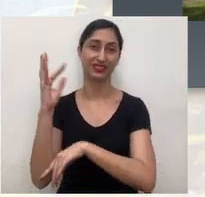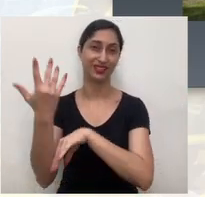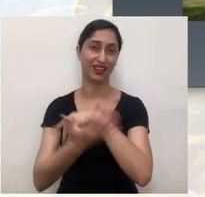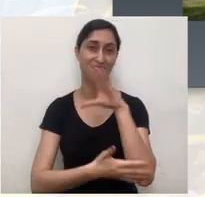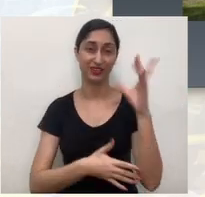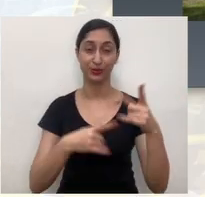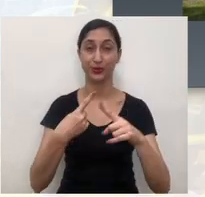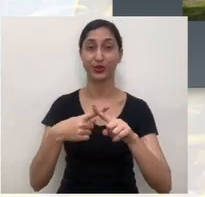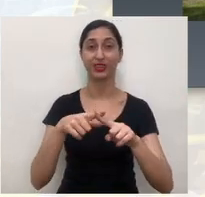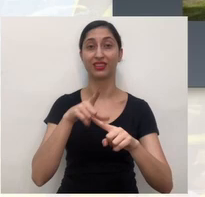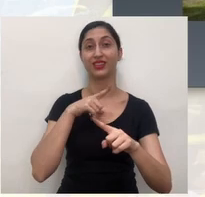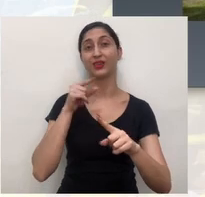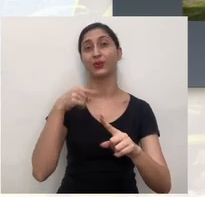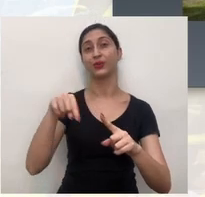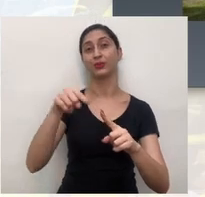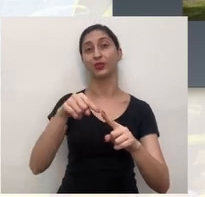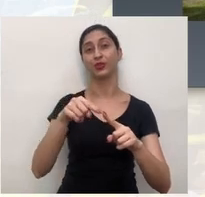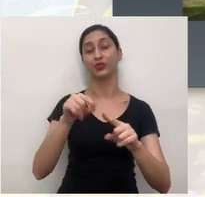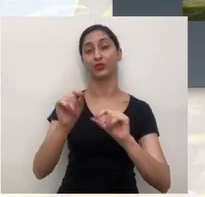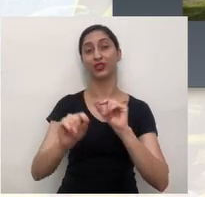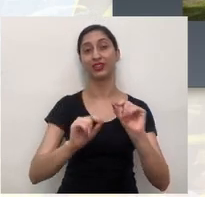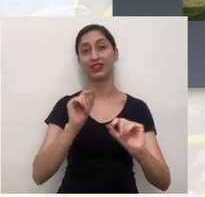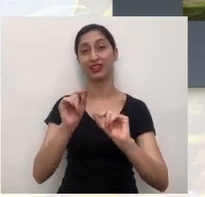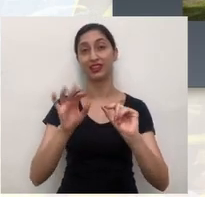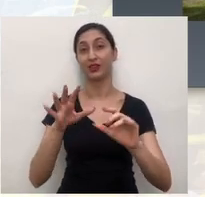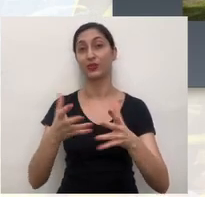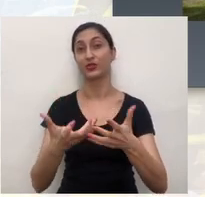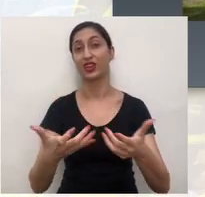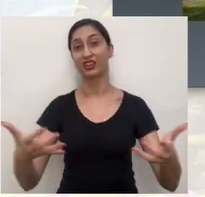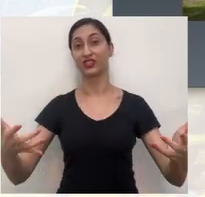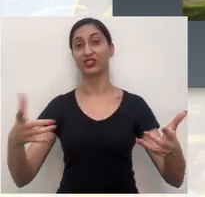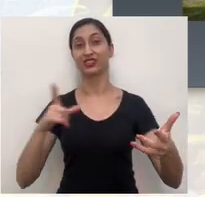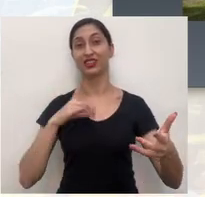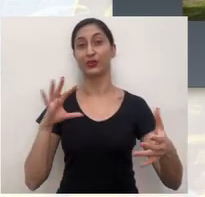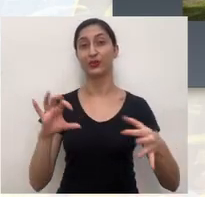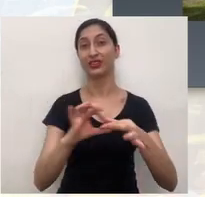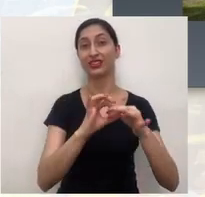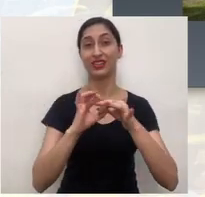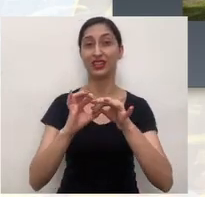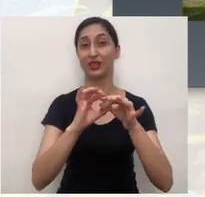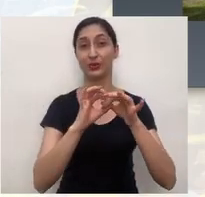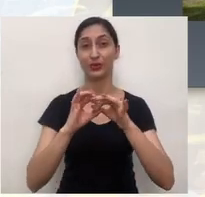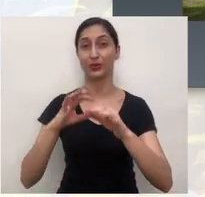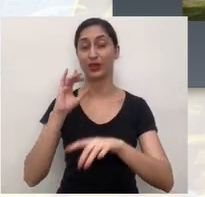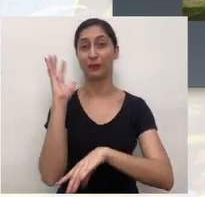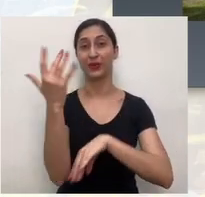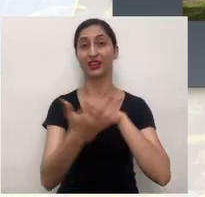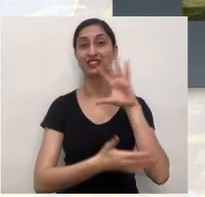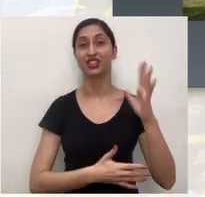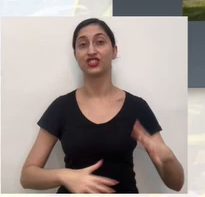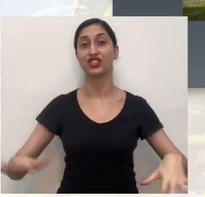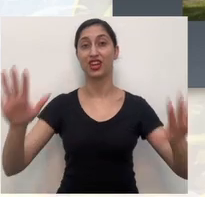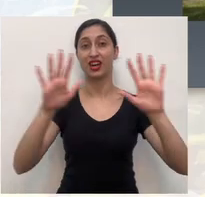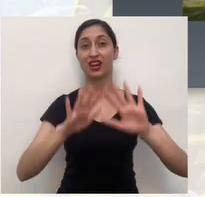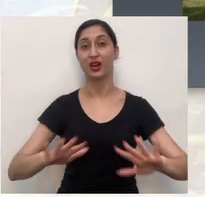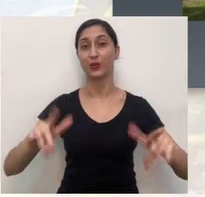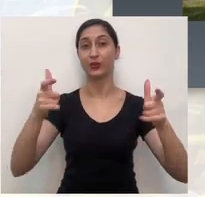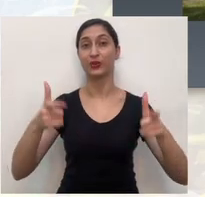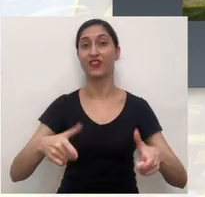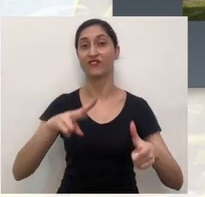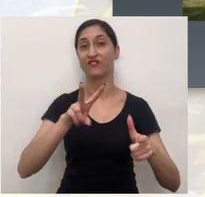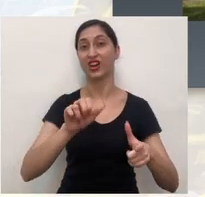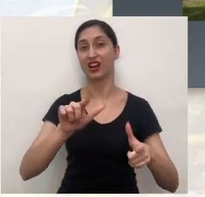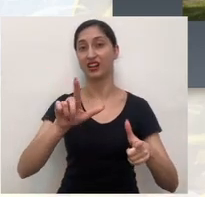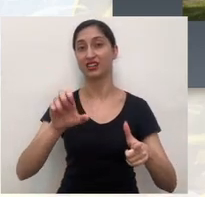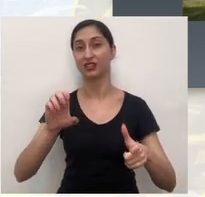essa conotação de que o jardim está inserido na paisagem geral do Vale do Paraíba.